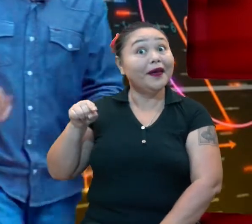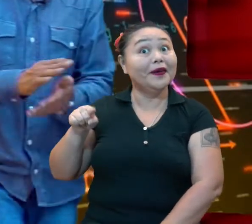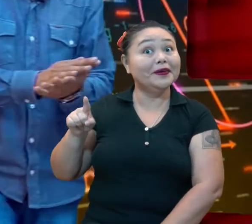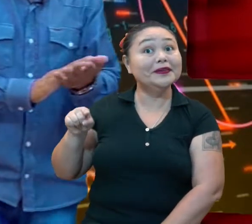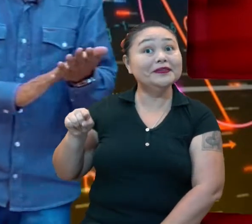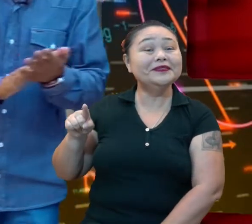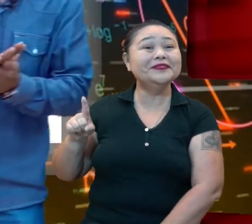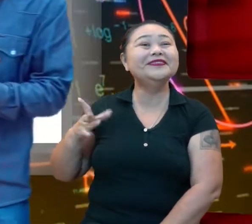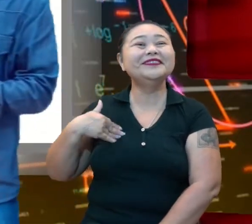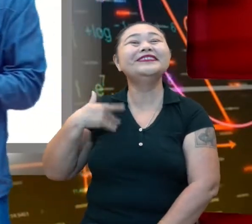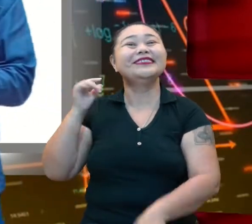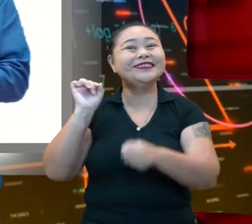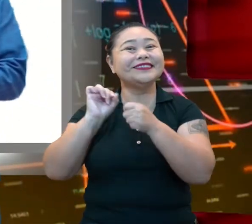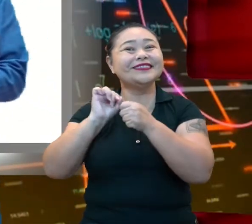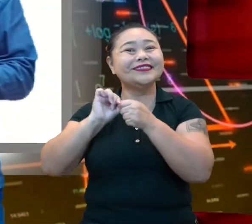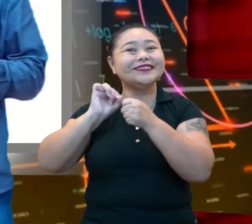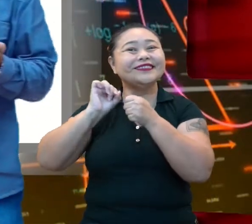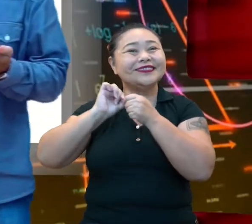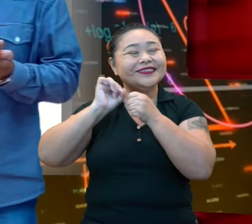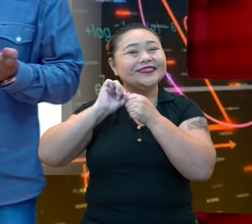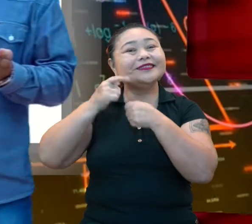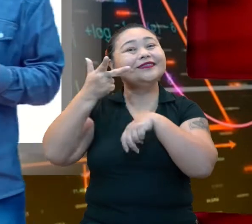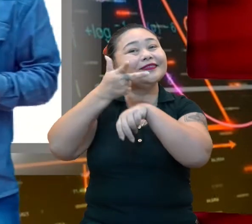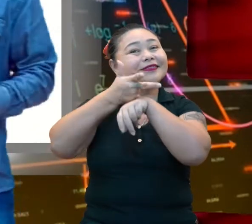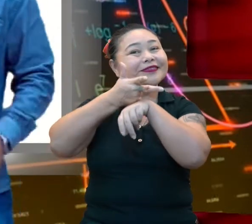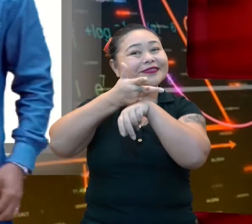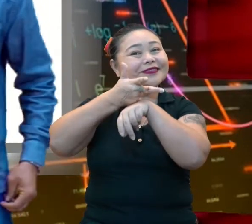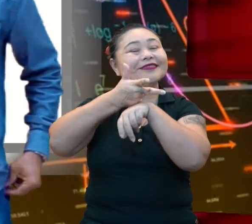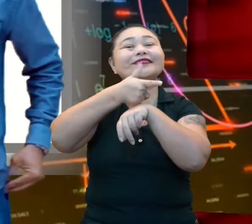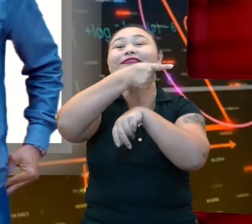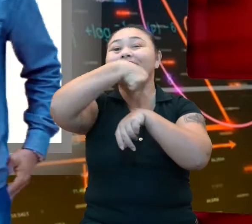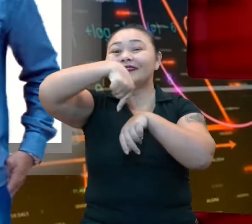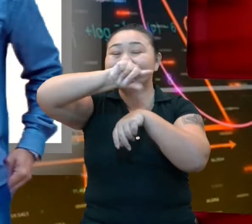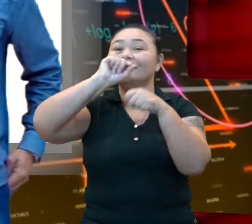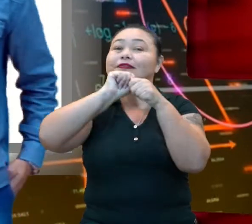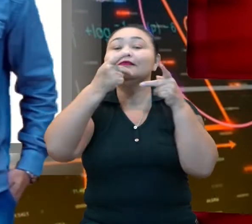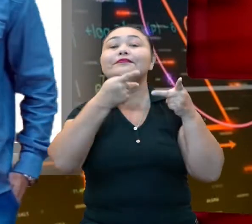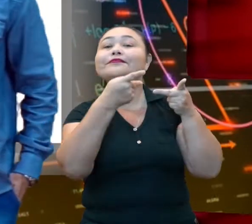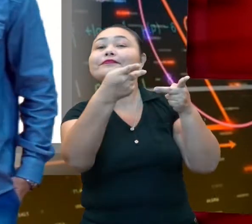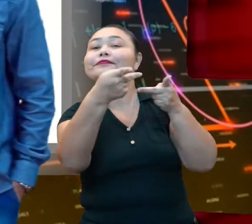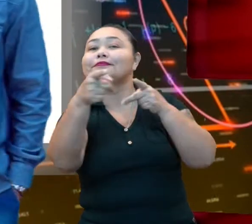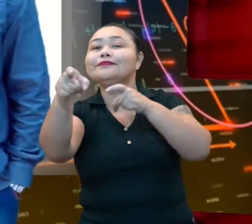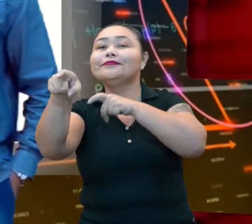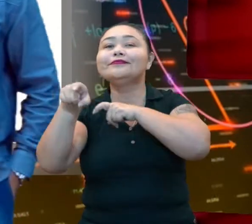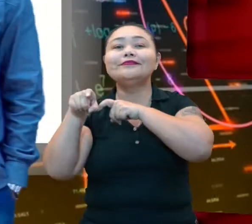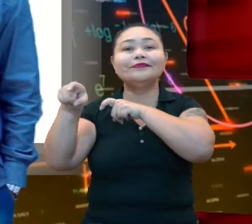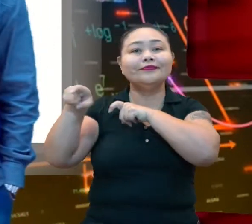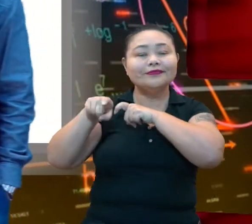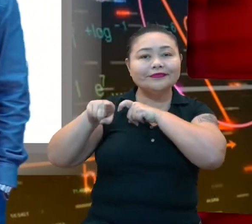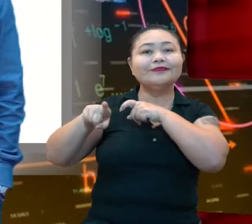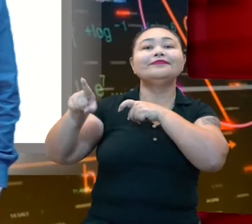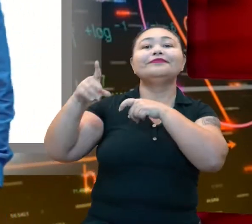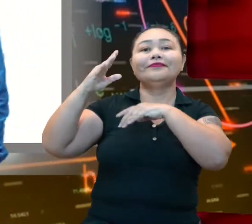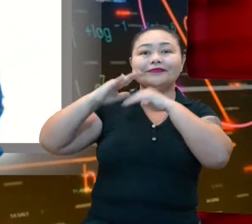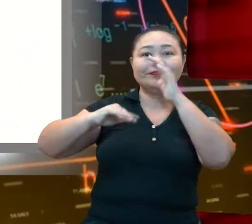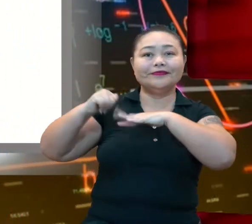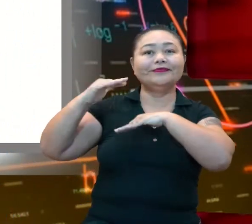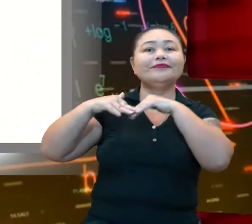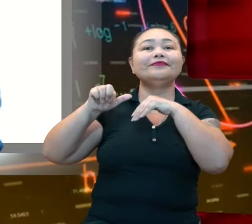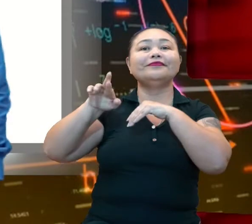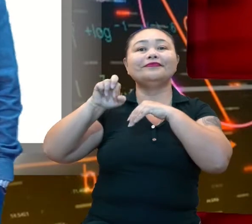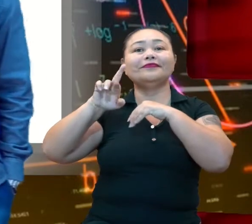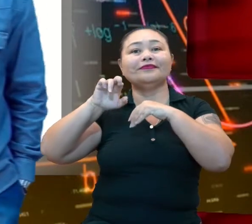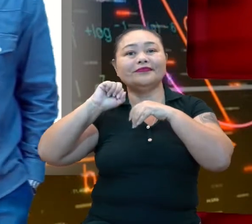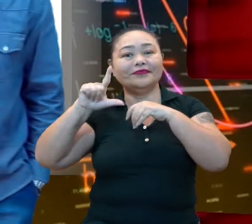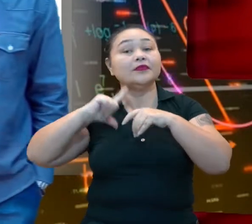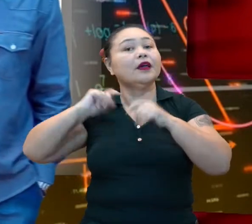E a gente fez isso mesmo. Então, a gente vai assistir um vídeo onde a gente fez uma visita a um sítio, né, num produtor rural, e lá a gente viu que